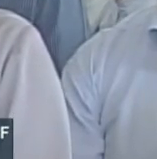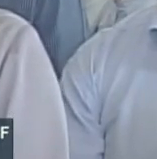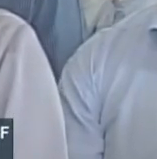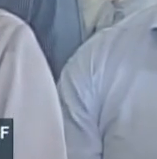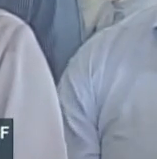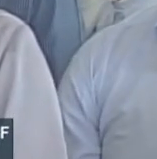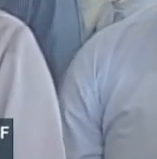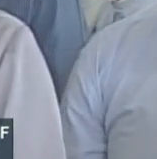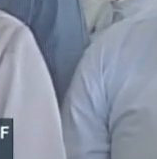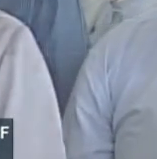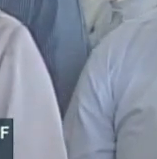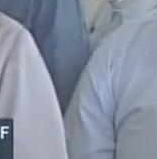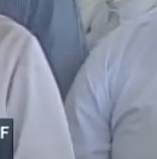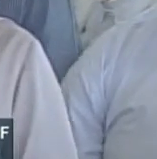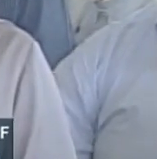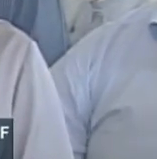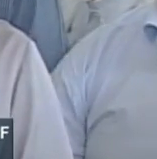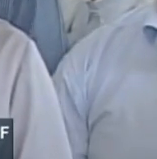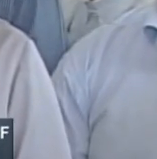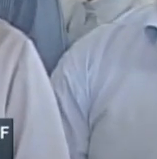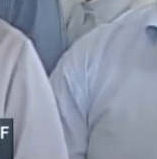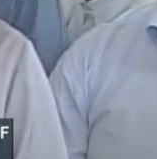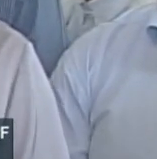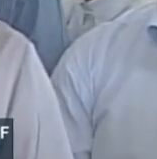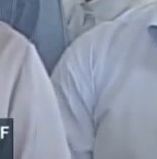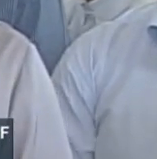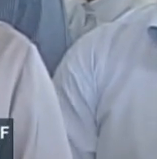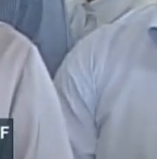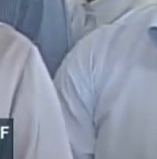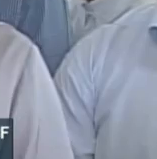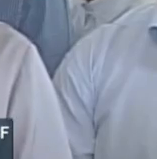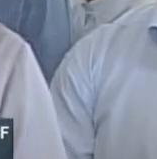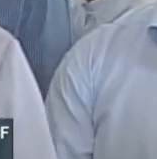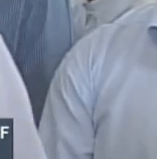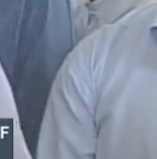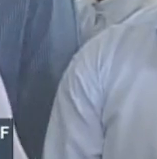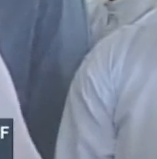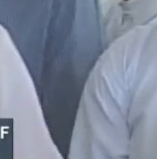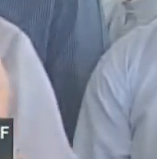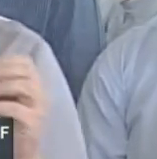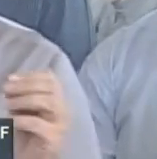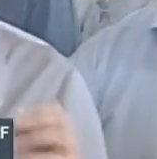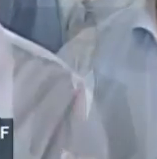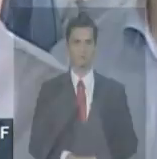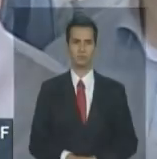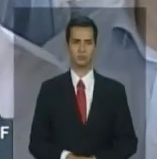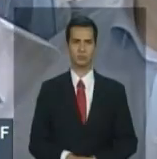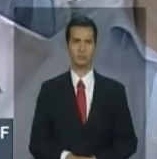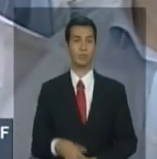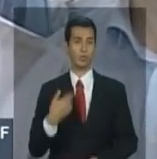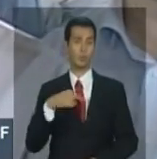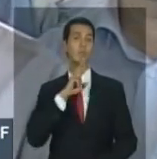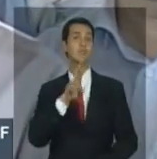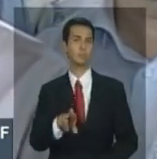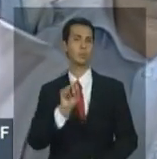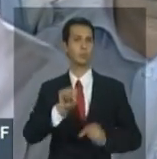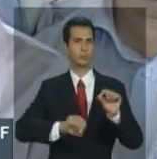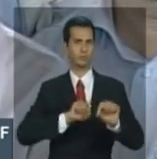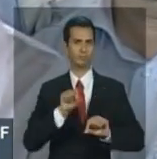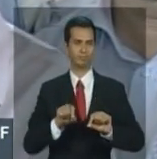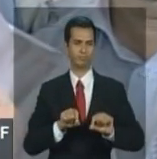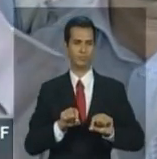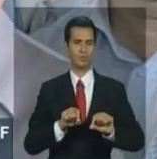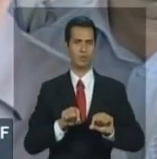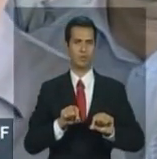vão para esse tipo de investimento? O que a senhora imagina a partir daí, desse momento? Eu vou te responder